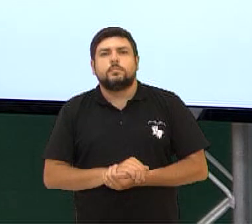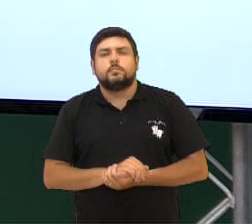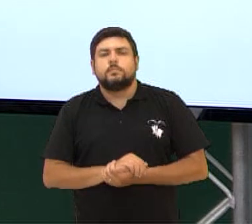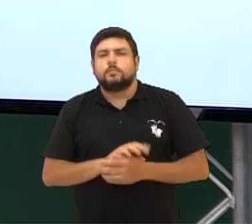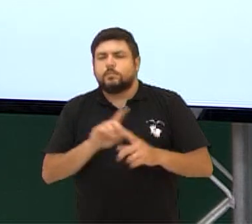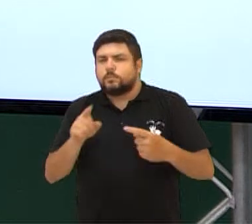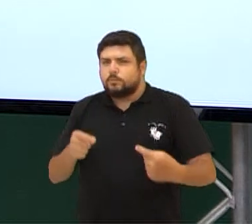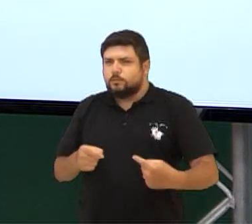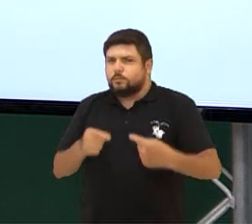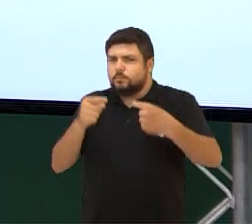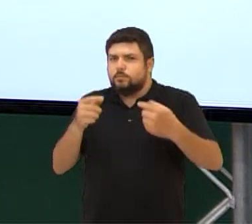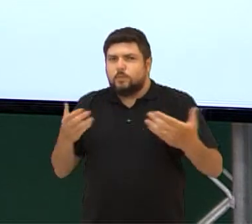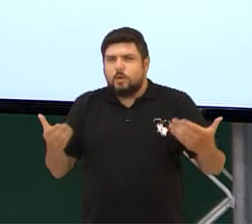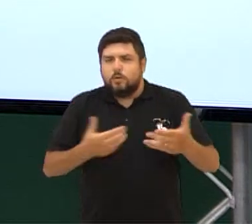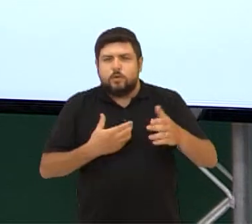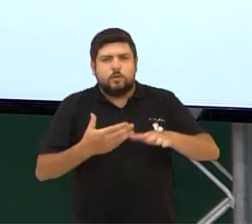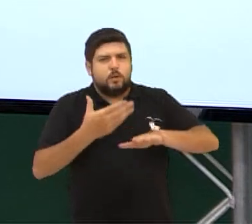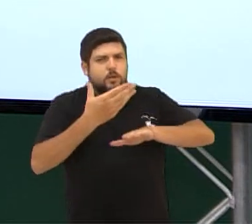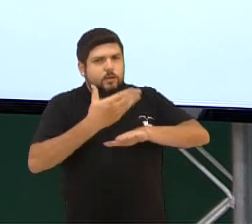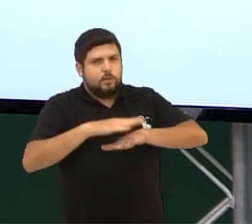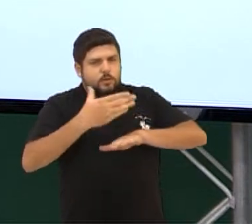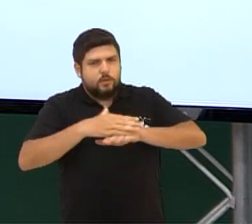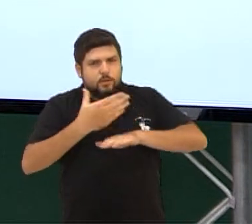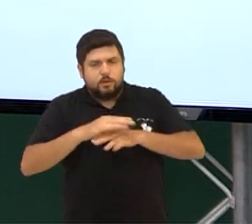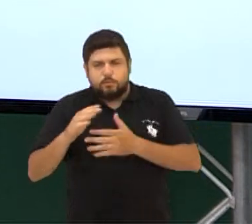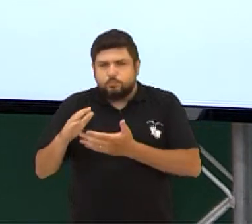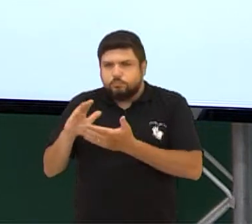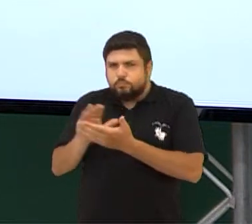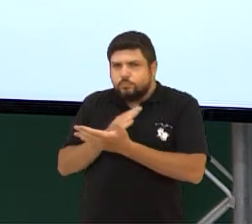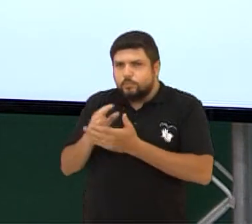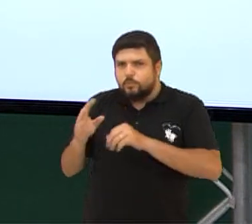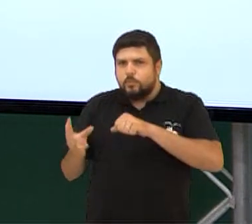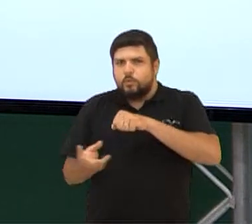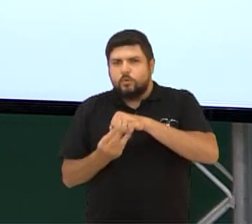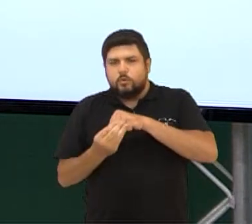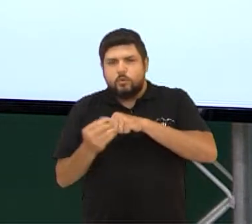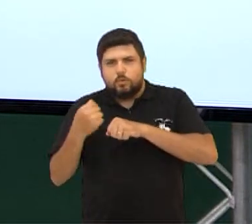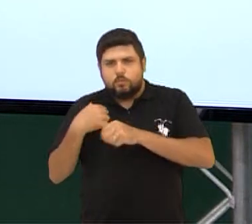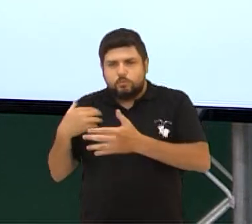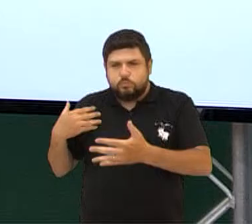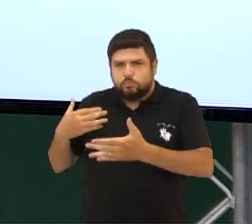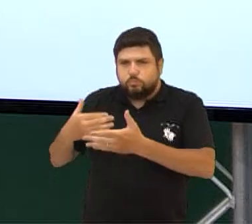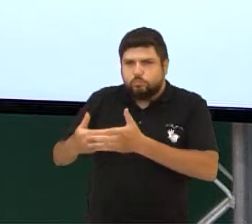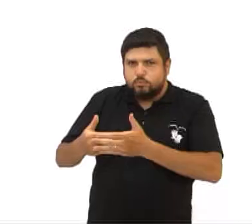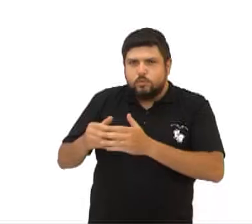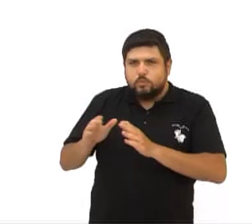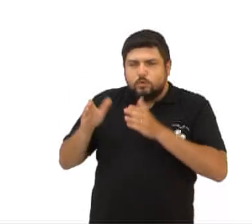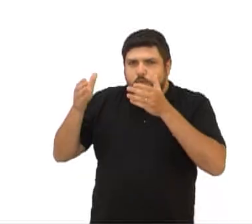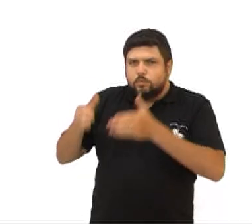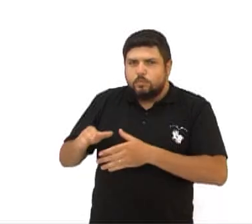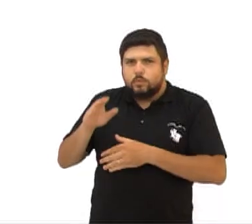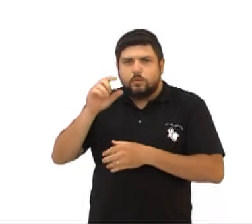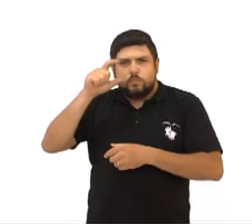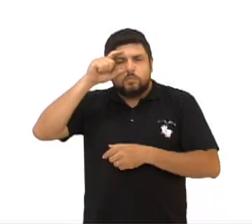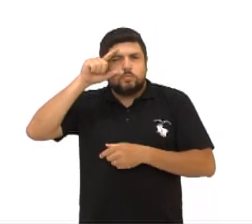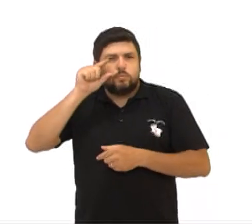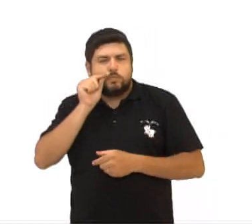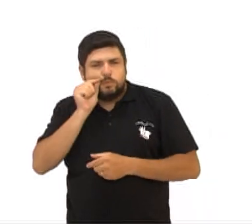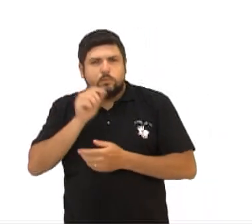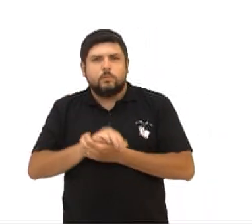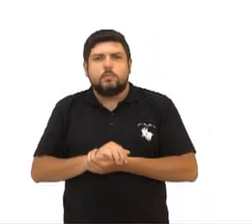Quiz. Vamos agora testar alguns dos conhecimentos que a gente acabou de ver especificamente sobre o Benjamin. Para Benjamin,